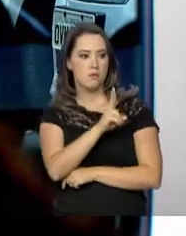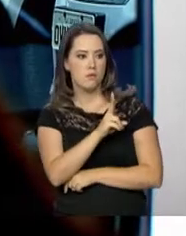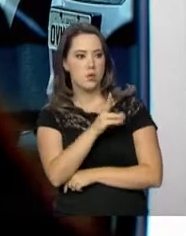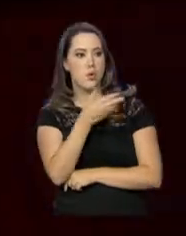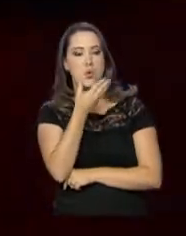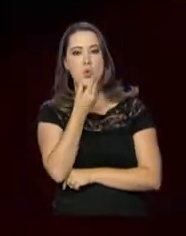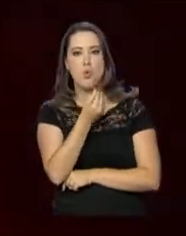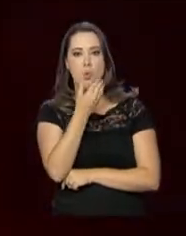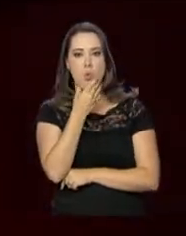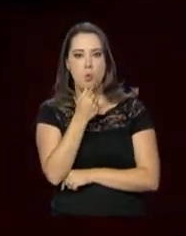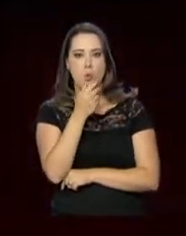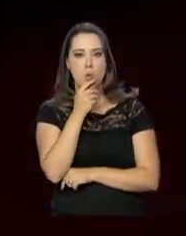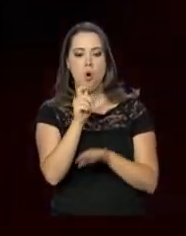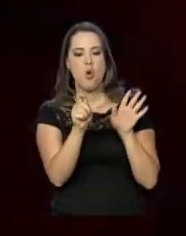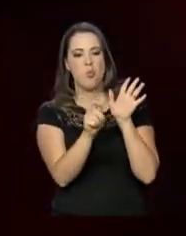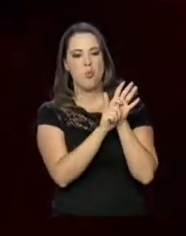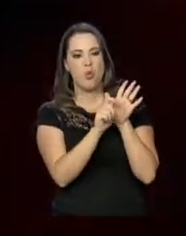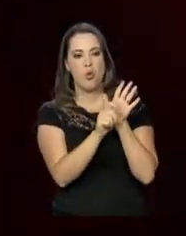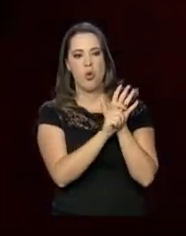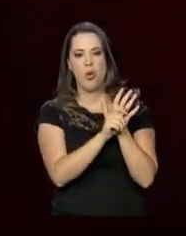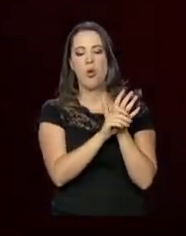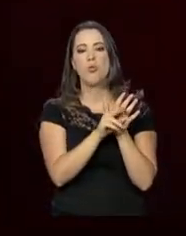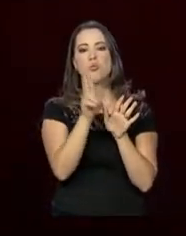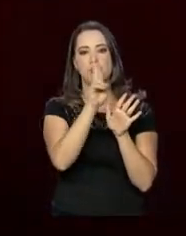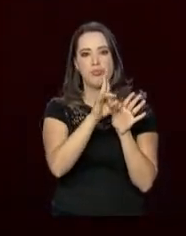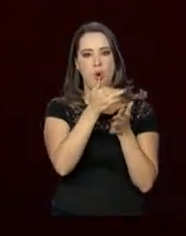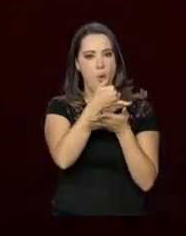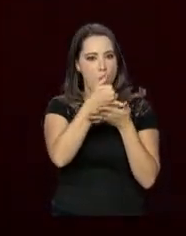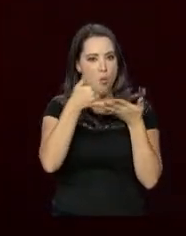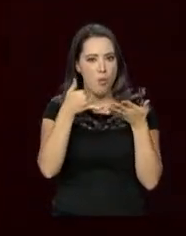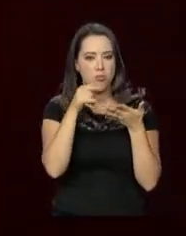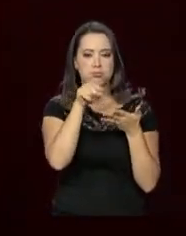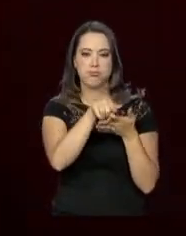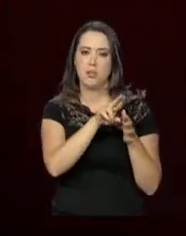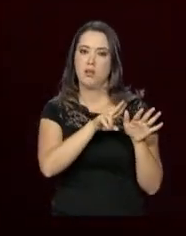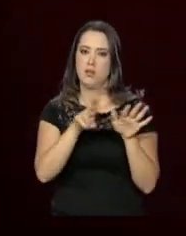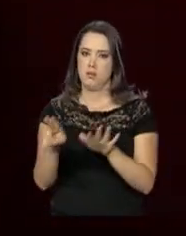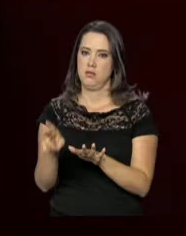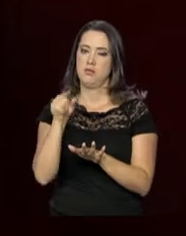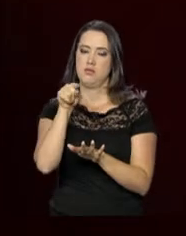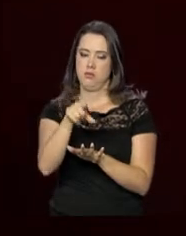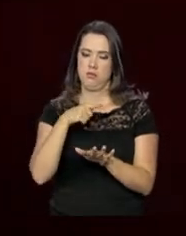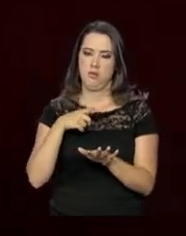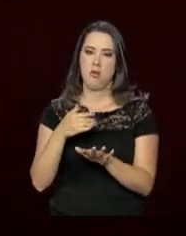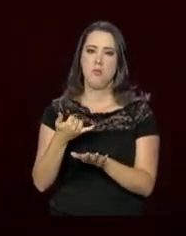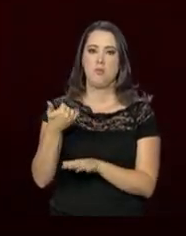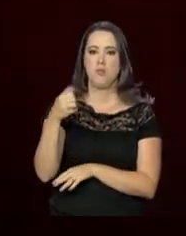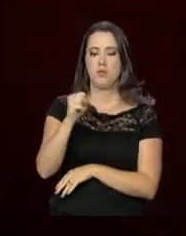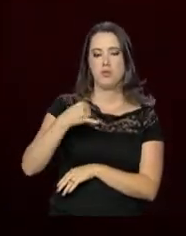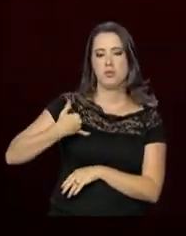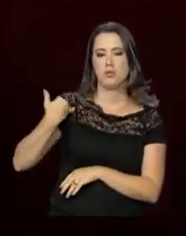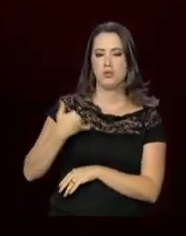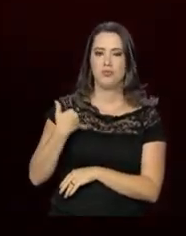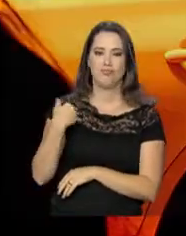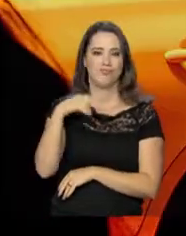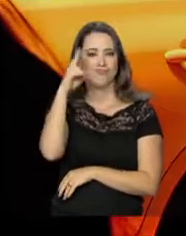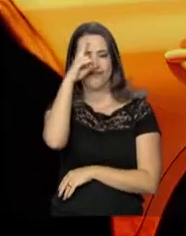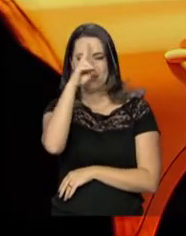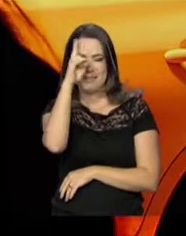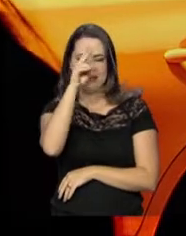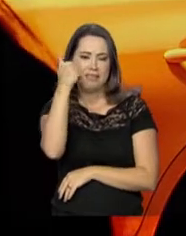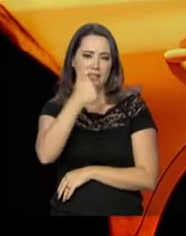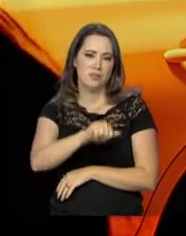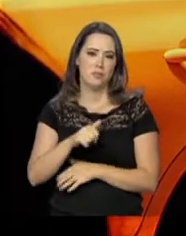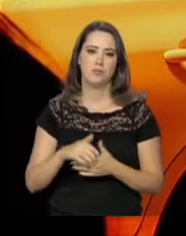crime ocorreu na semana em que ela completaria 18 anos até hoje ela tem dificuldade de relembrar o que aconteceu eo